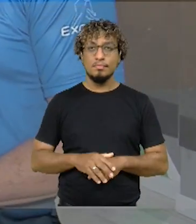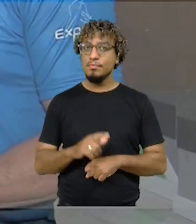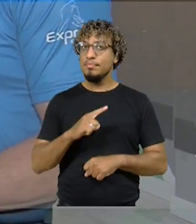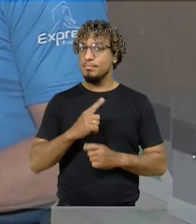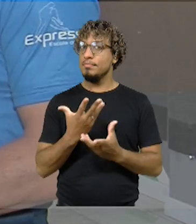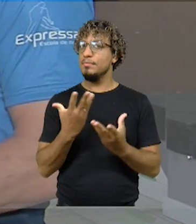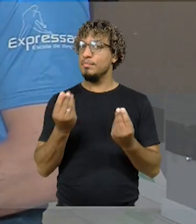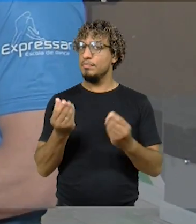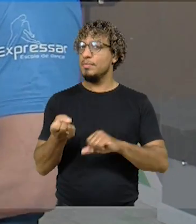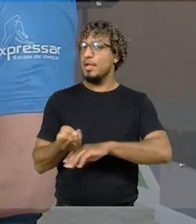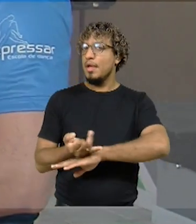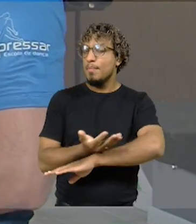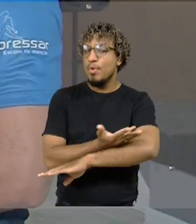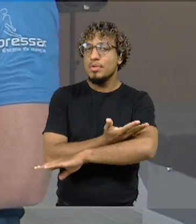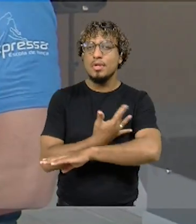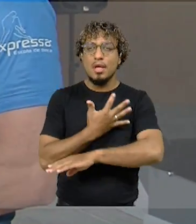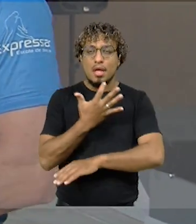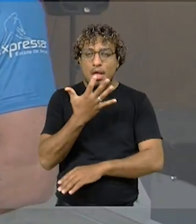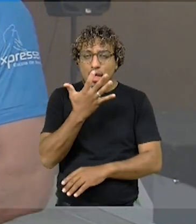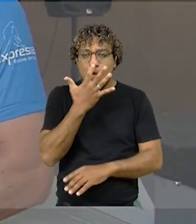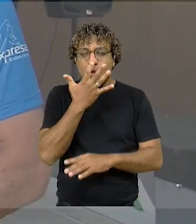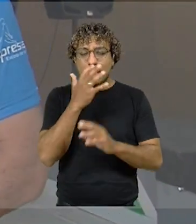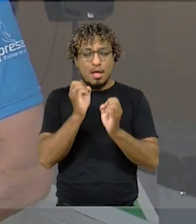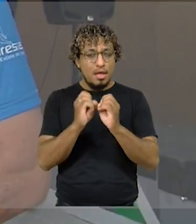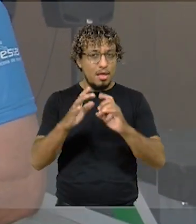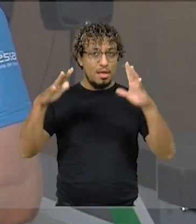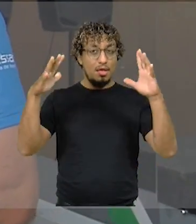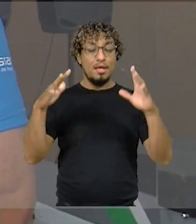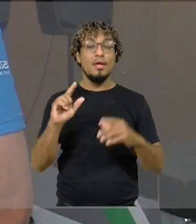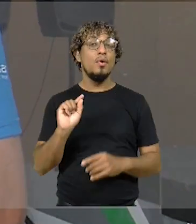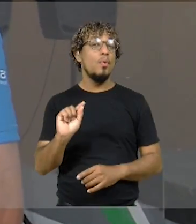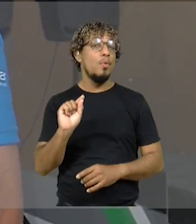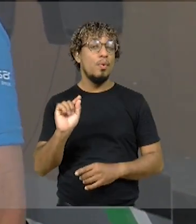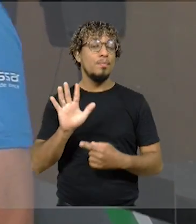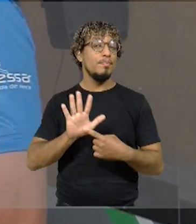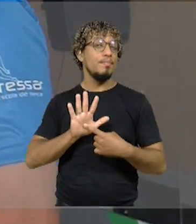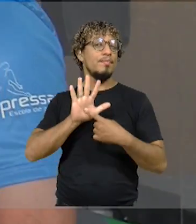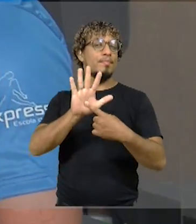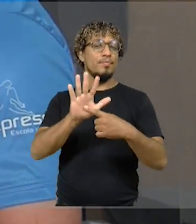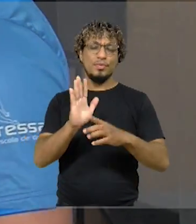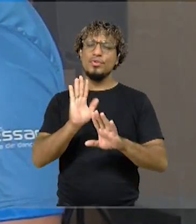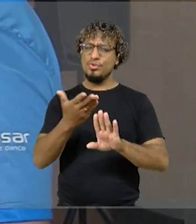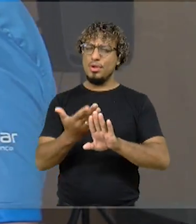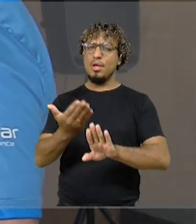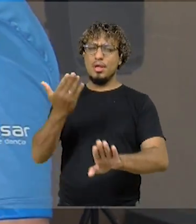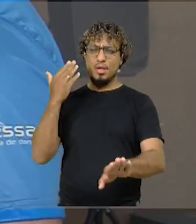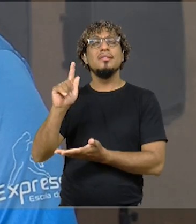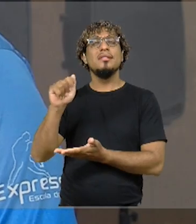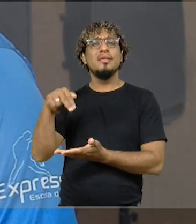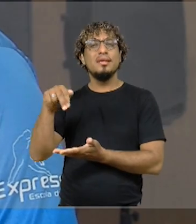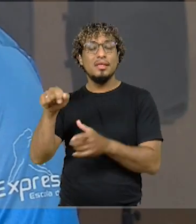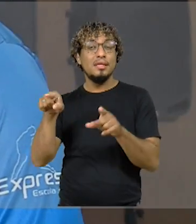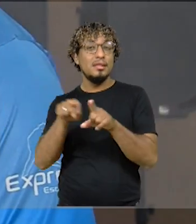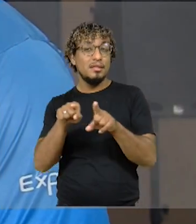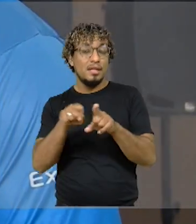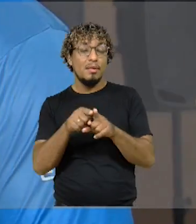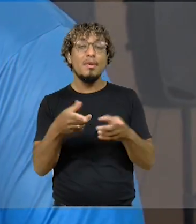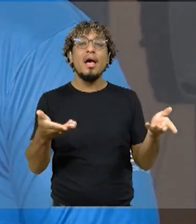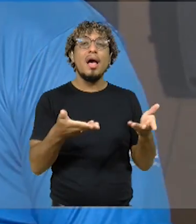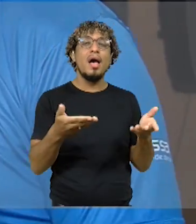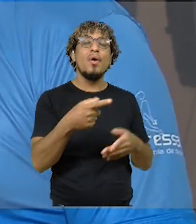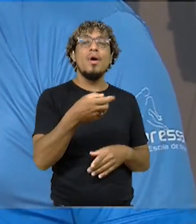saber mais detalhes sobre esse espetáculo, eu converso com o diretor-geral do espetáculo, Giovanni Araújo. Giovanni, seja muito bem-vindo ao